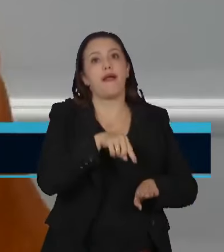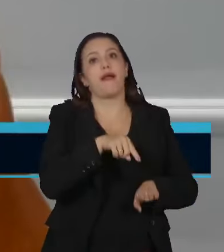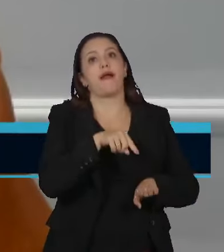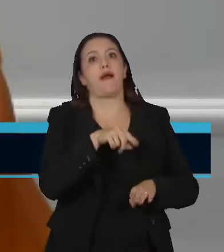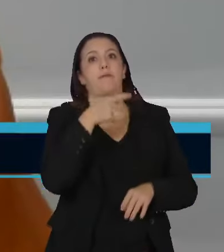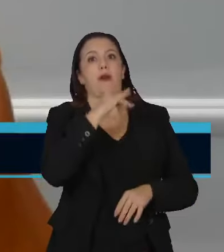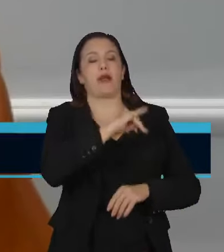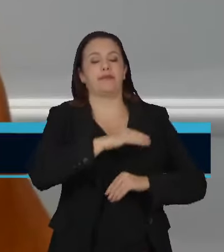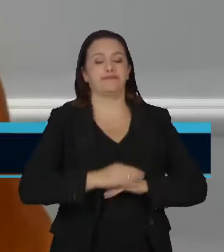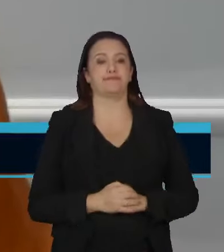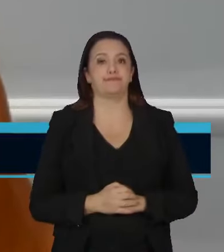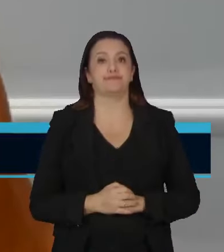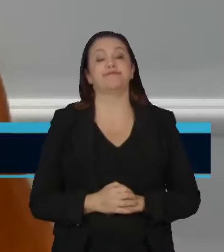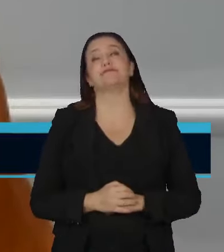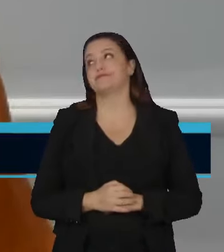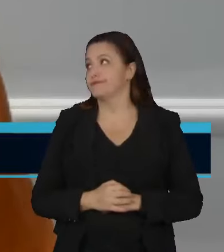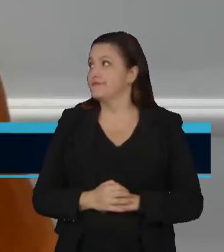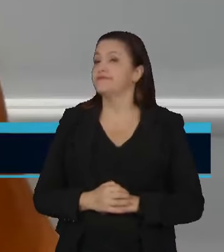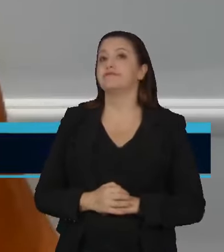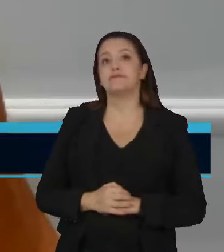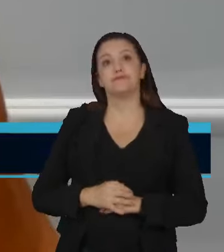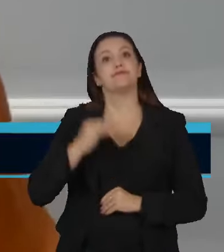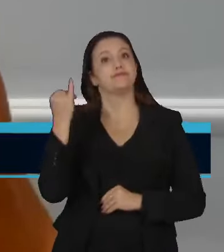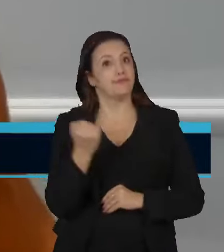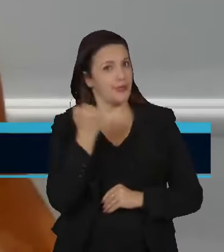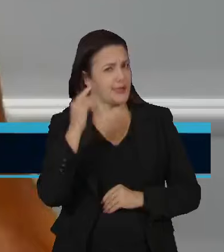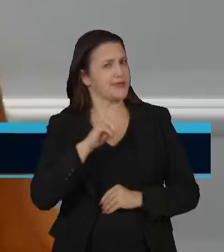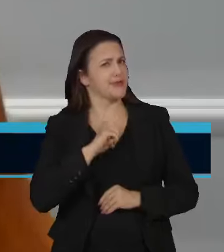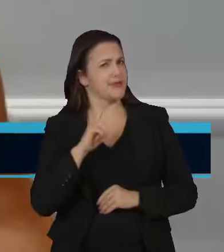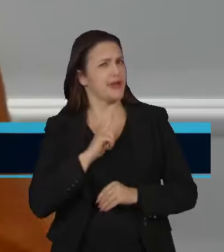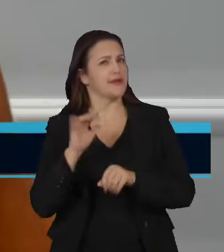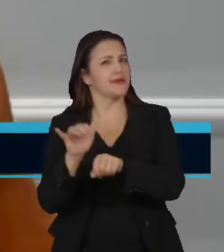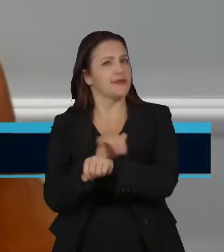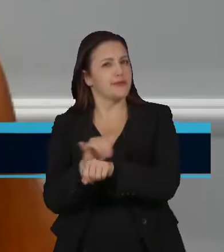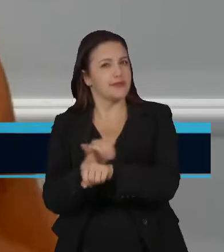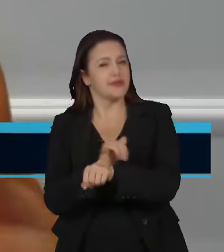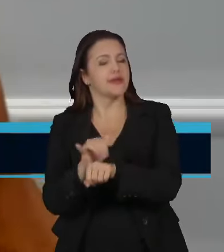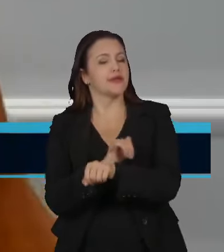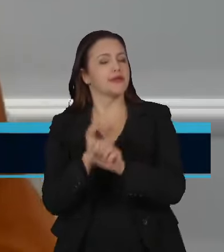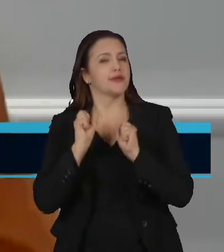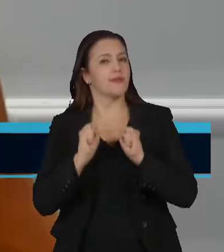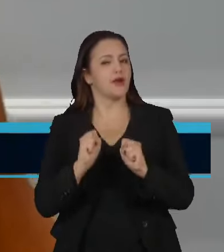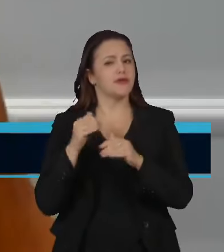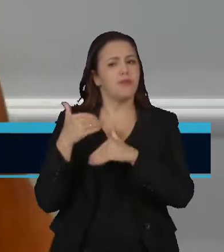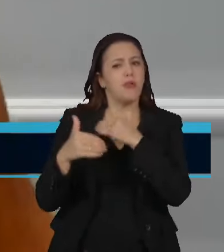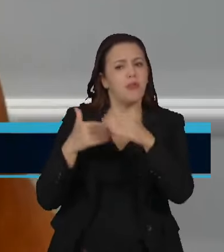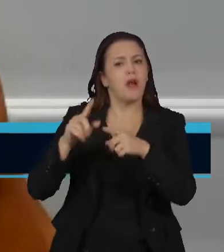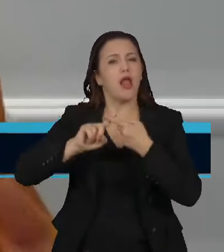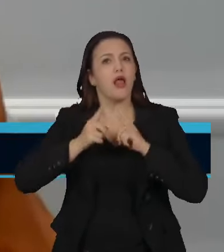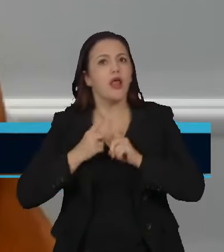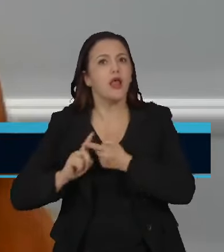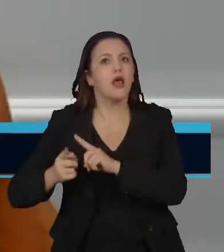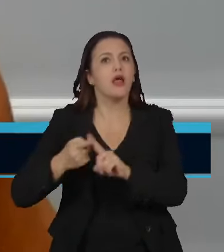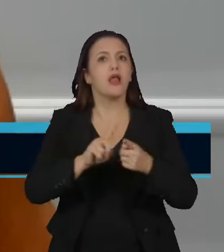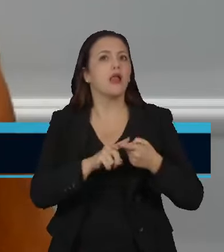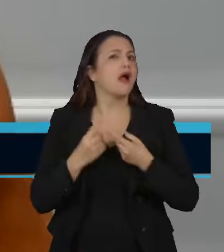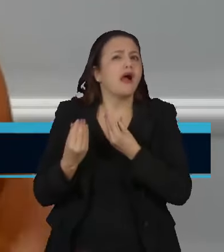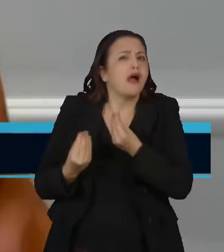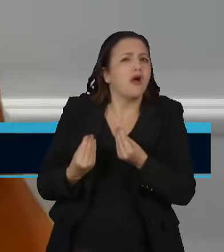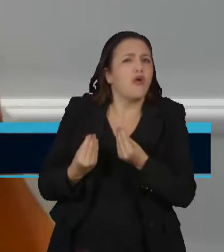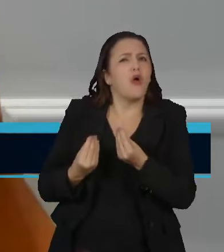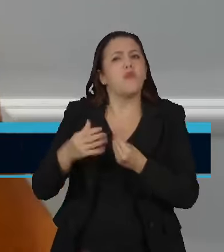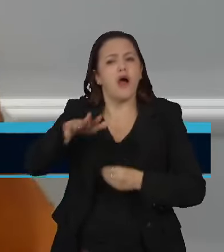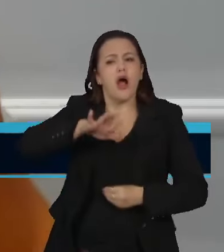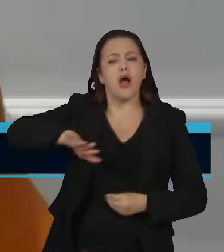importante é que existem algumas estratégias que podem ser desenvolvidas ou aperfeiçoadas pelo setor